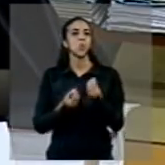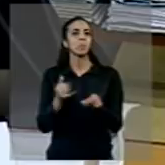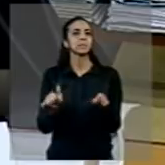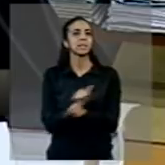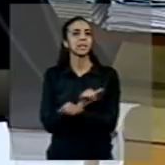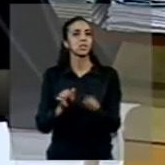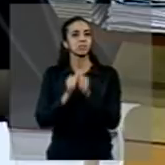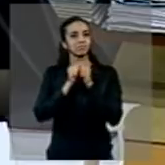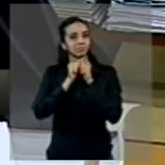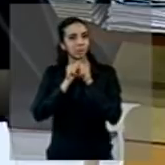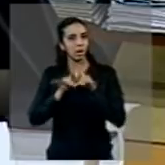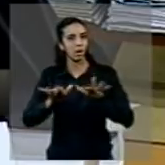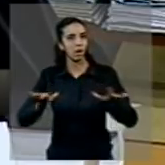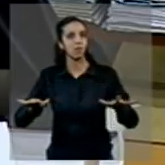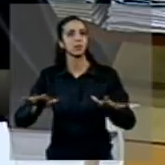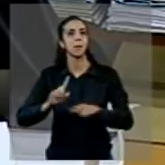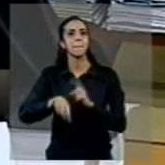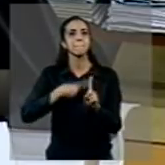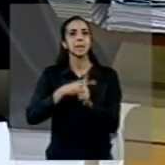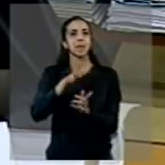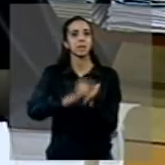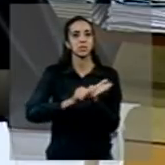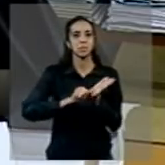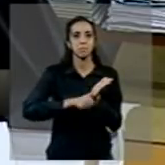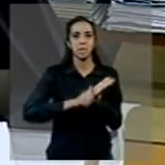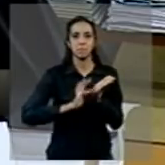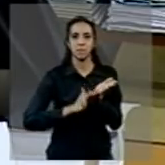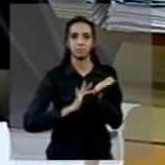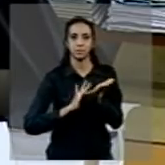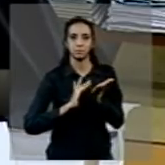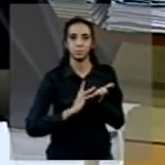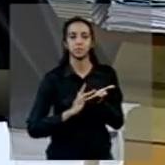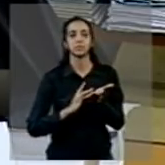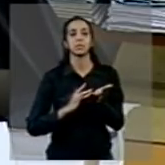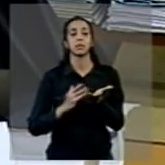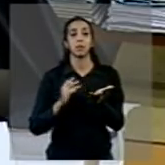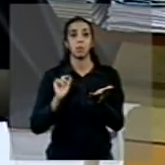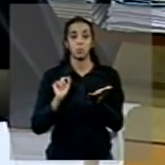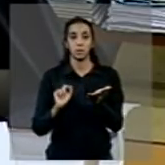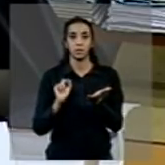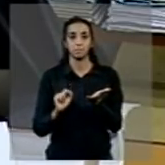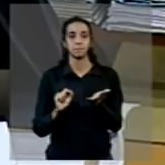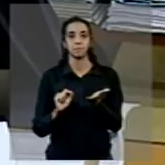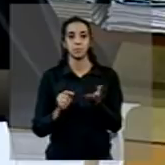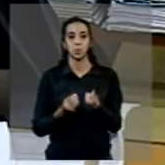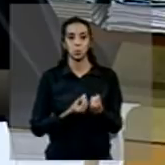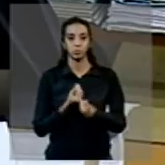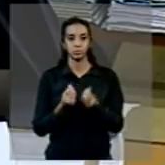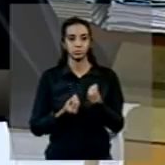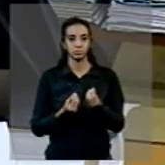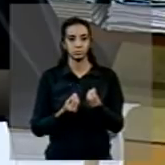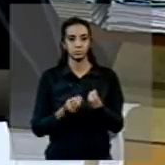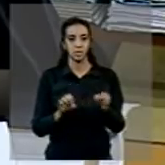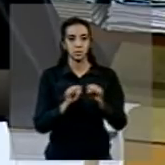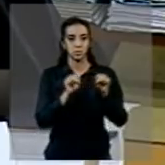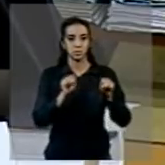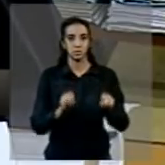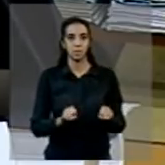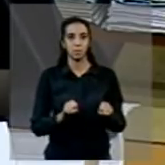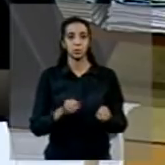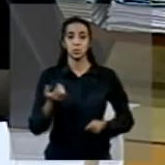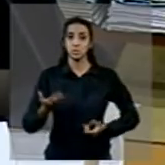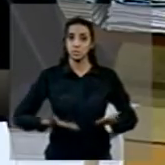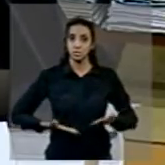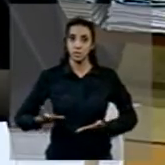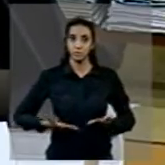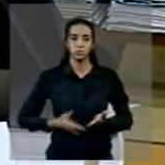da coleta biométrica, até então restrita aos municípios em revisão, com a pulverização da sistemática no Serviço Ordinário